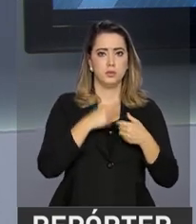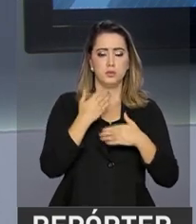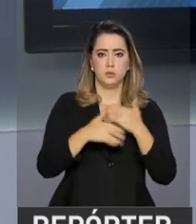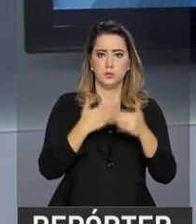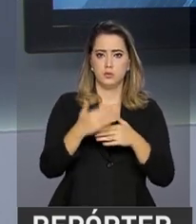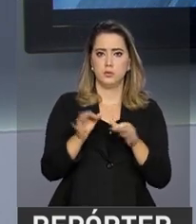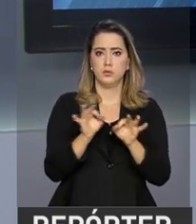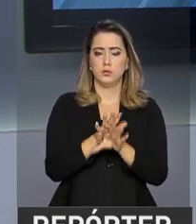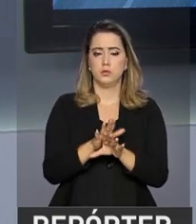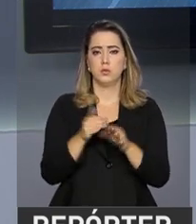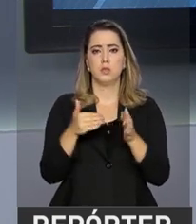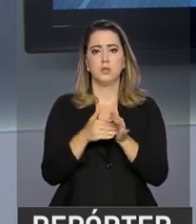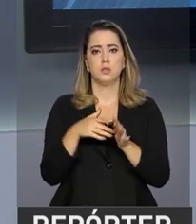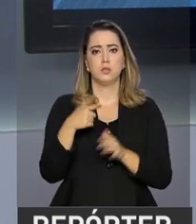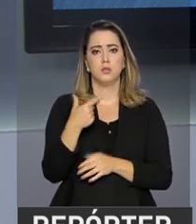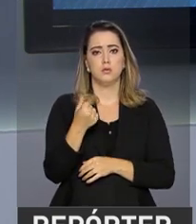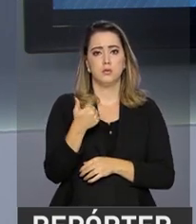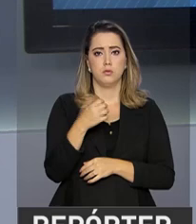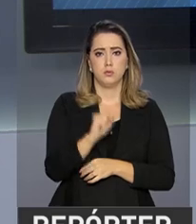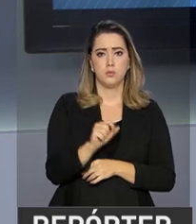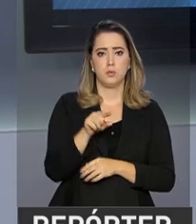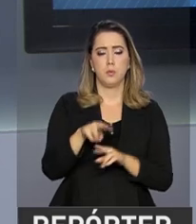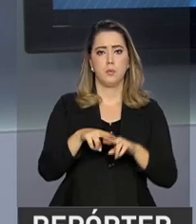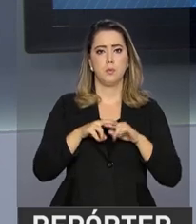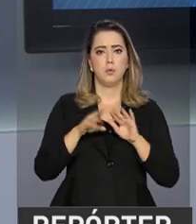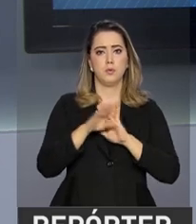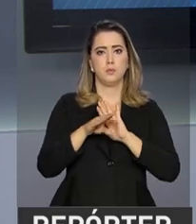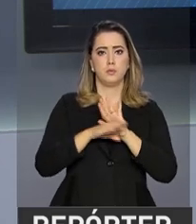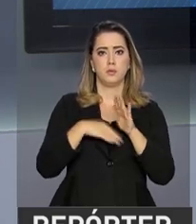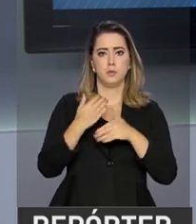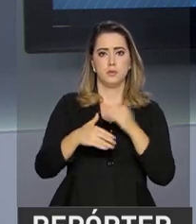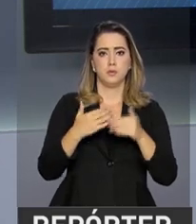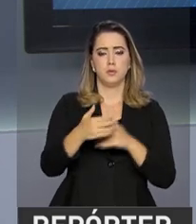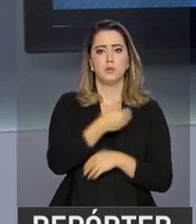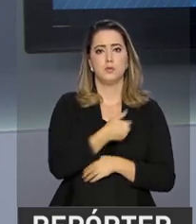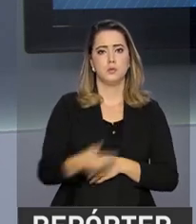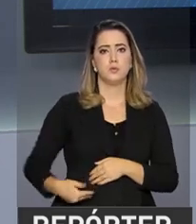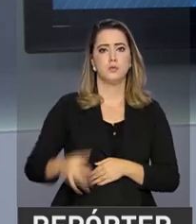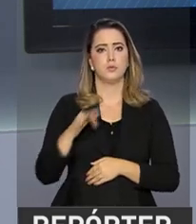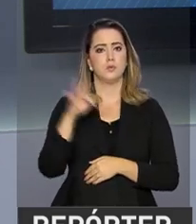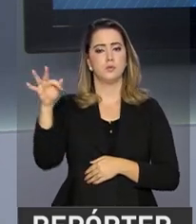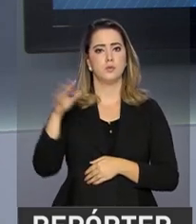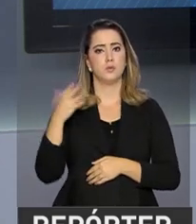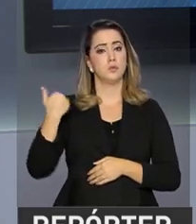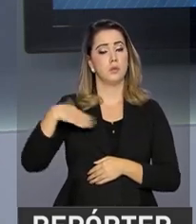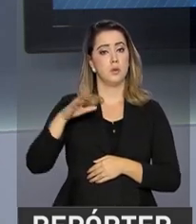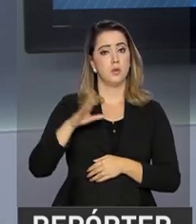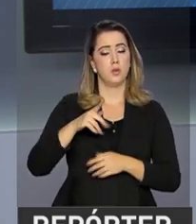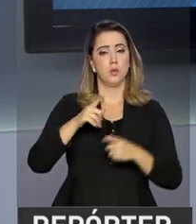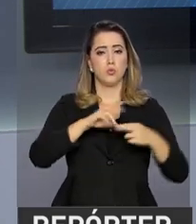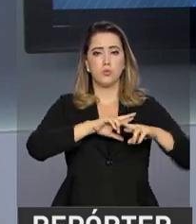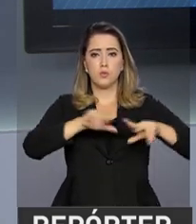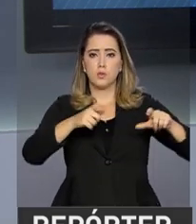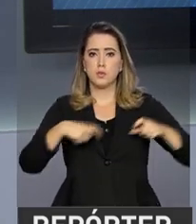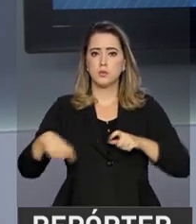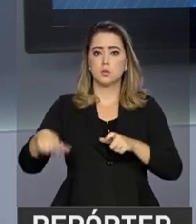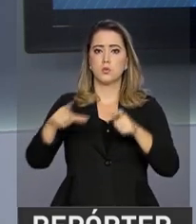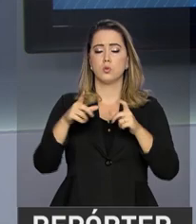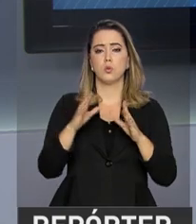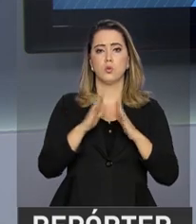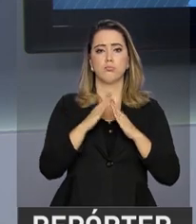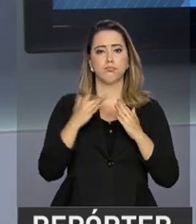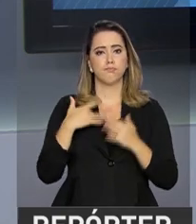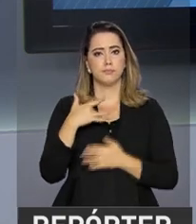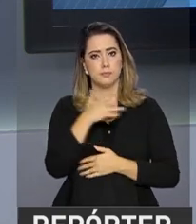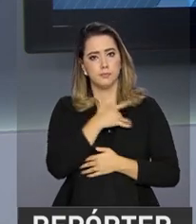ser concluídas até o final de 2018 por meio do programa Avançar do governo federal. São pontes, escolas, centros de